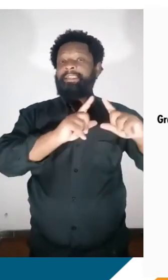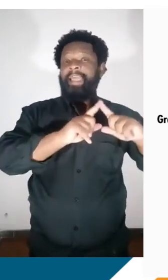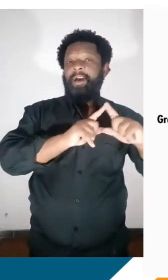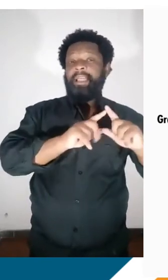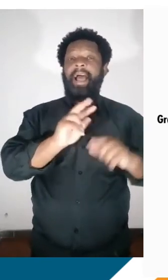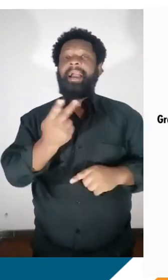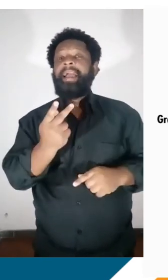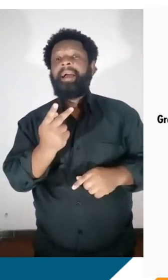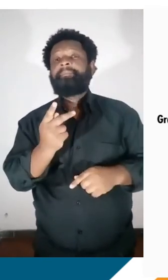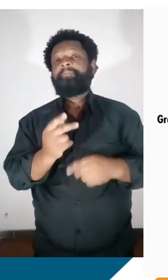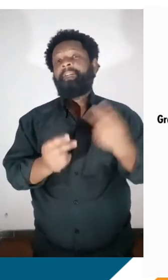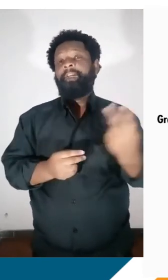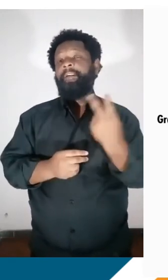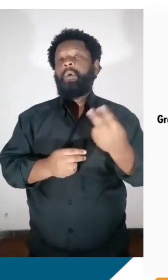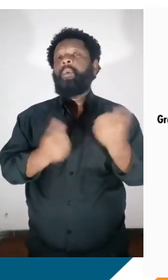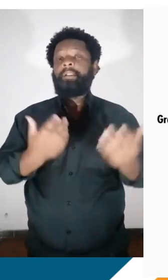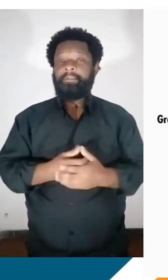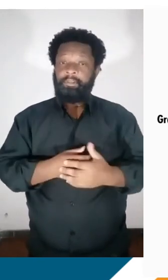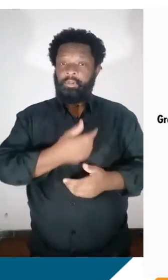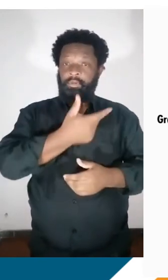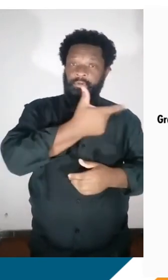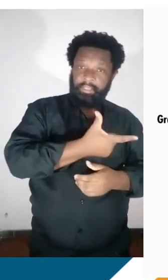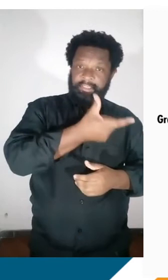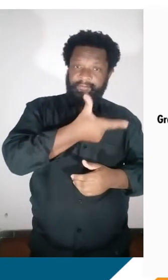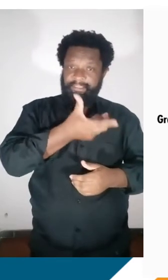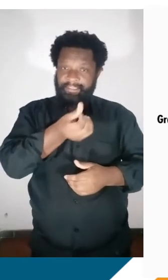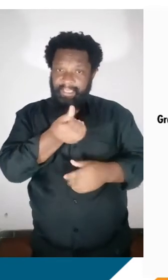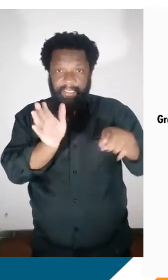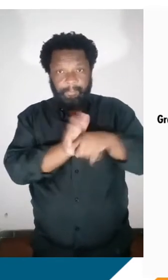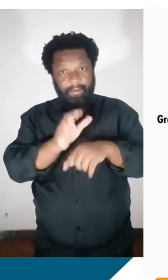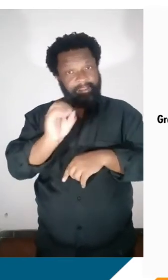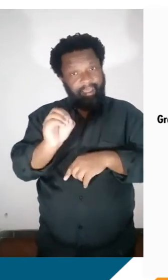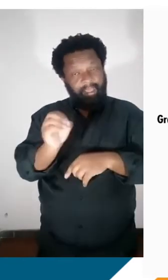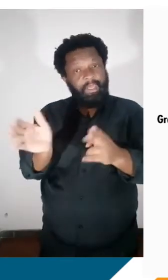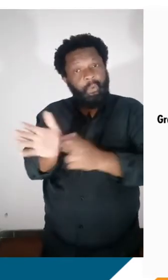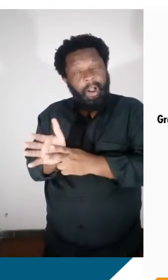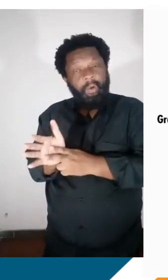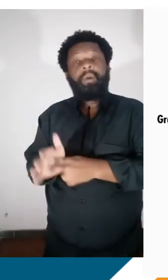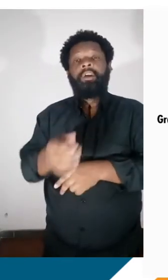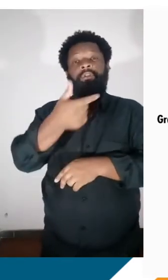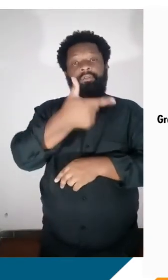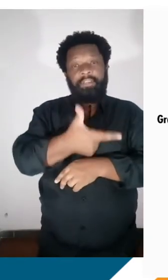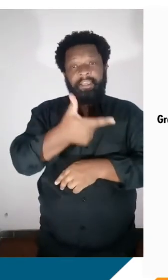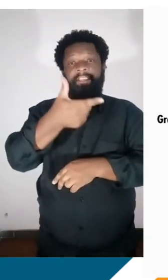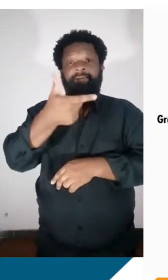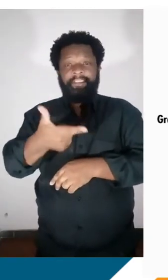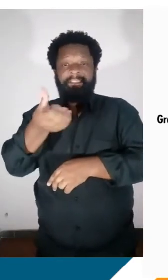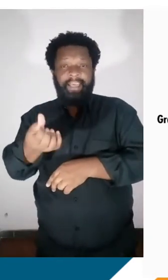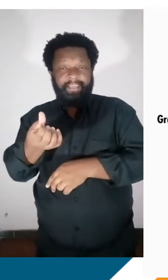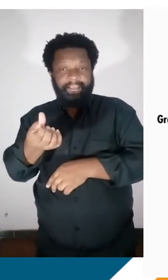aqui? Esse ΔH, 226 menos zero dá 226. E a gente escreve com